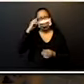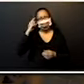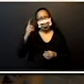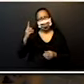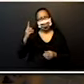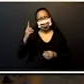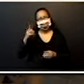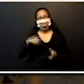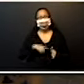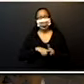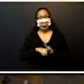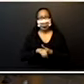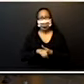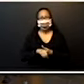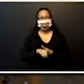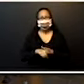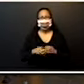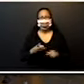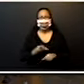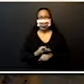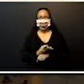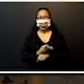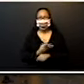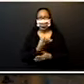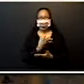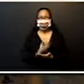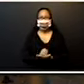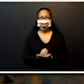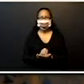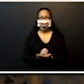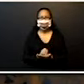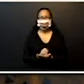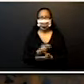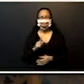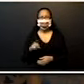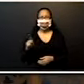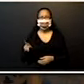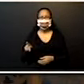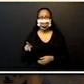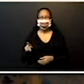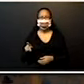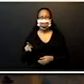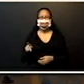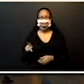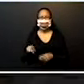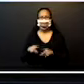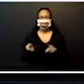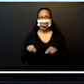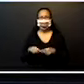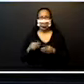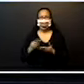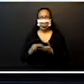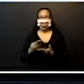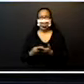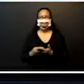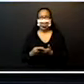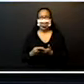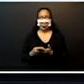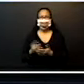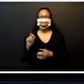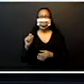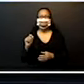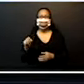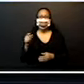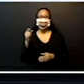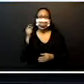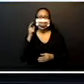no aplicativo com a professora da turma. E aí, gente, como é que foi o jogo? Quem ganhou esse jogo